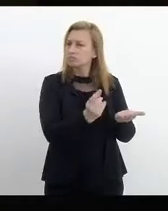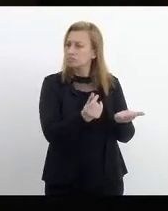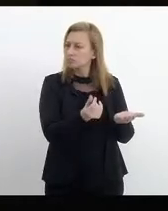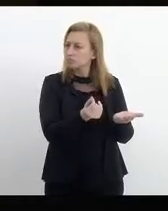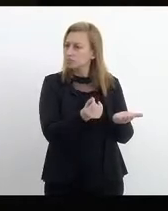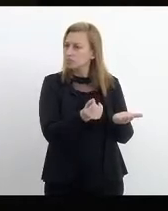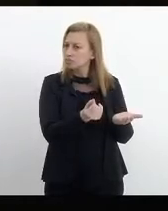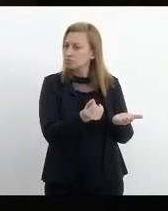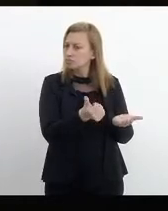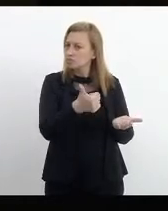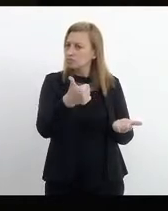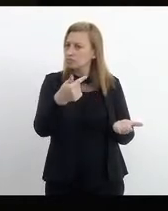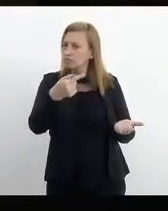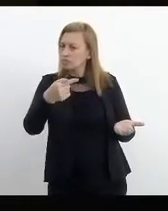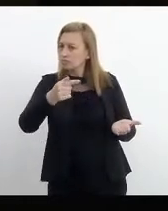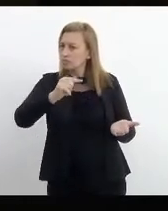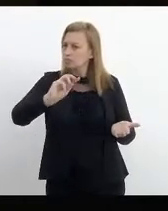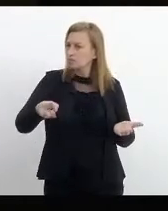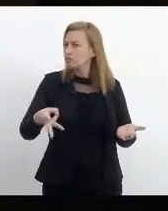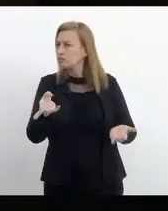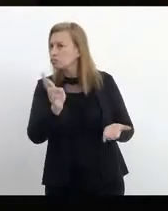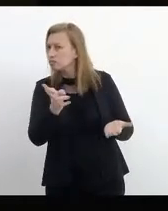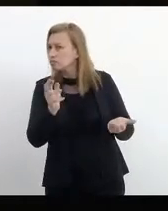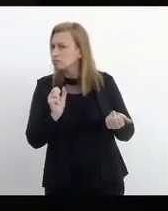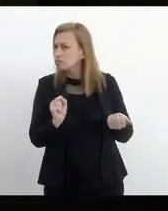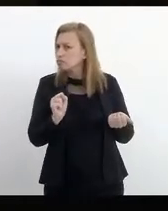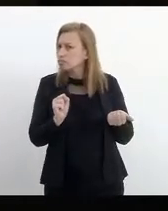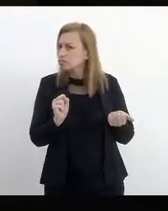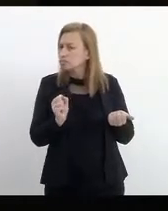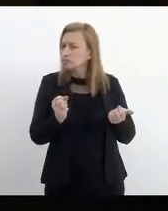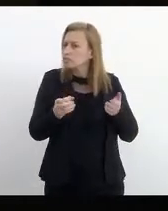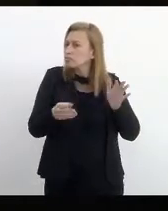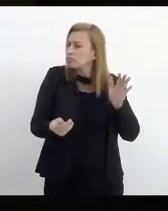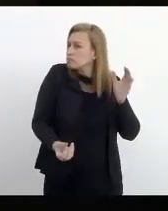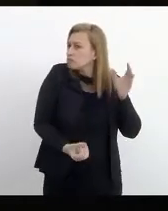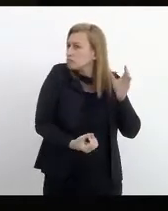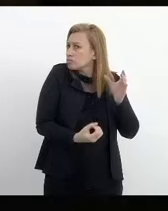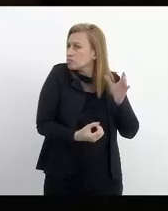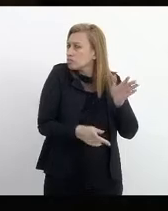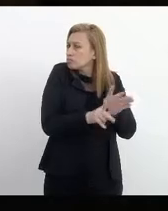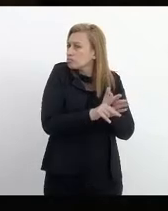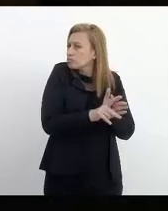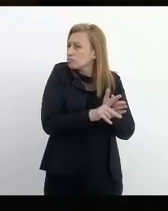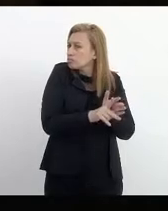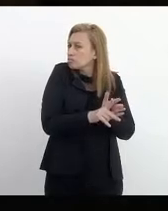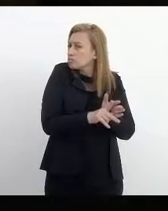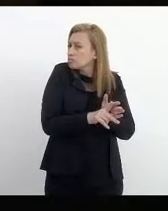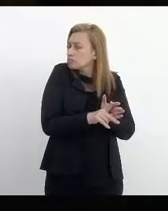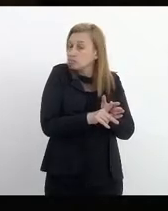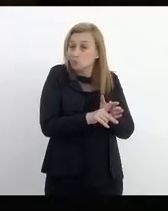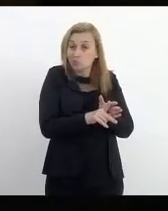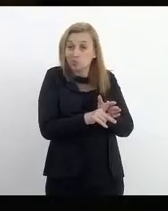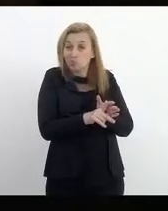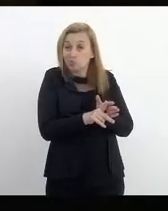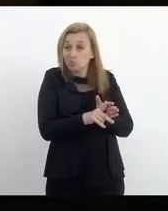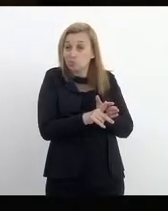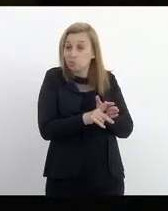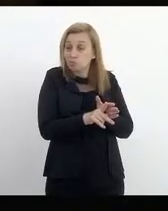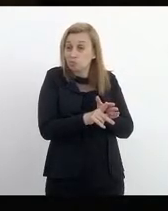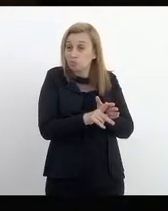17 bilhões de reais com projetos onde você não tem sequer